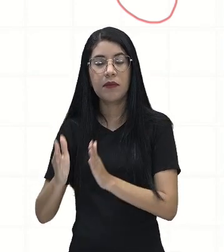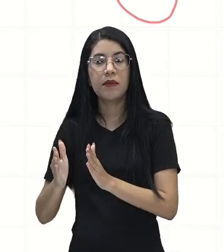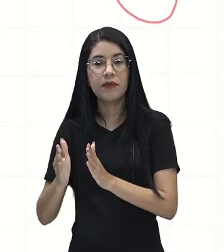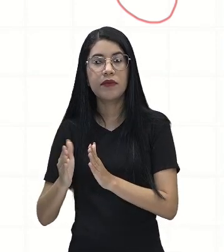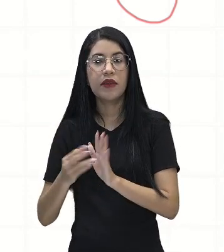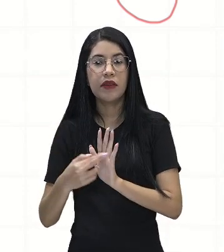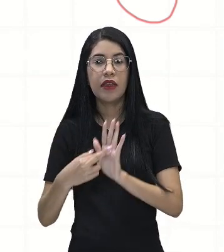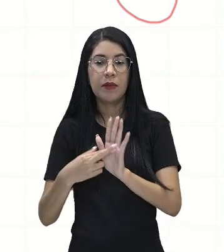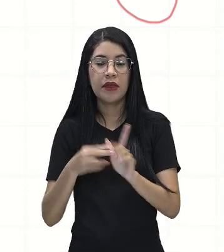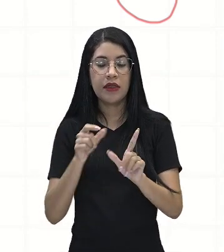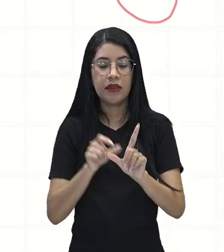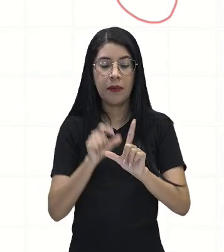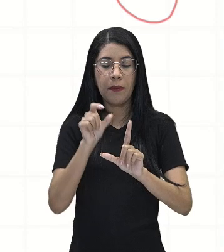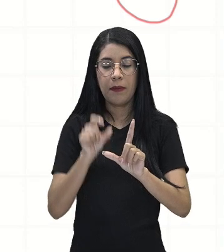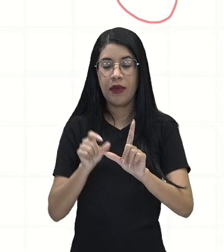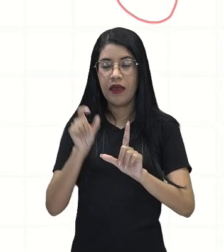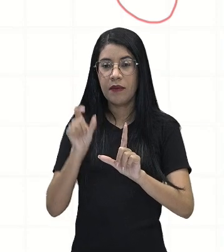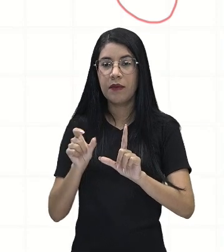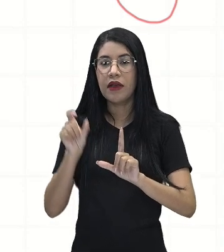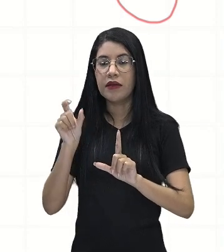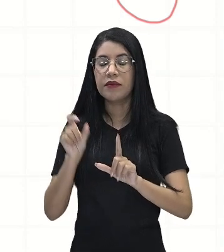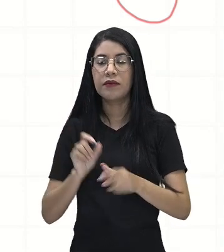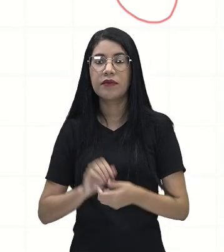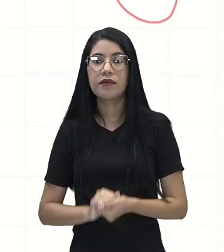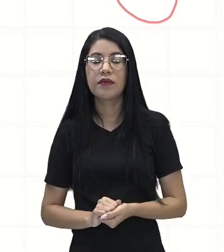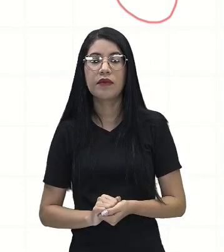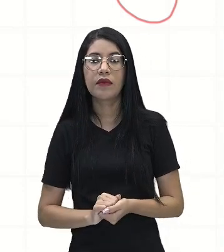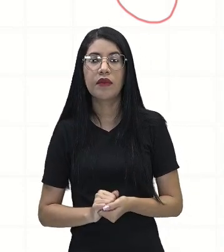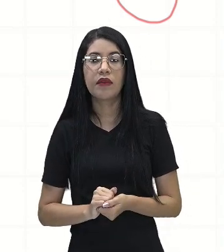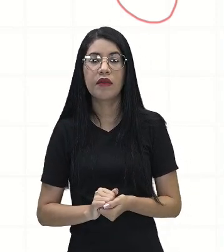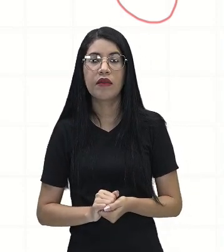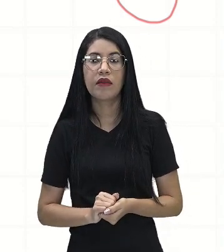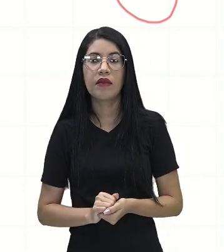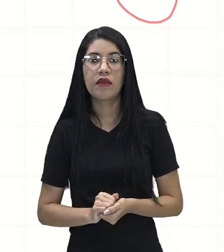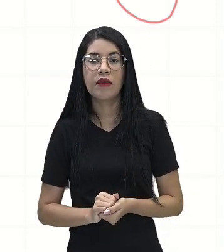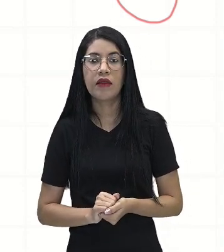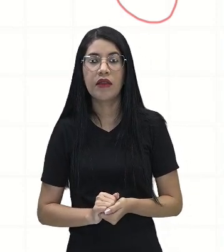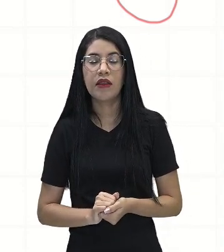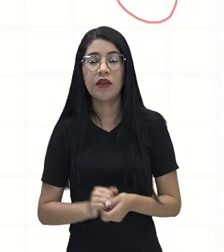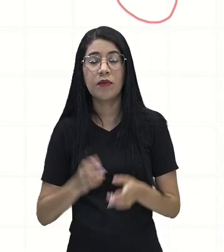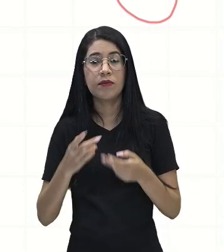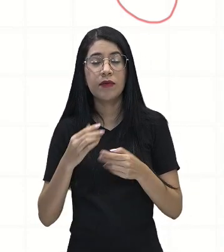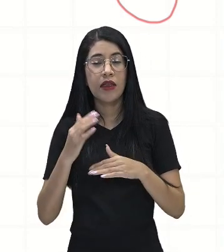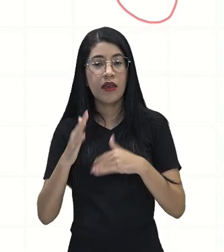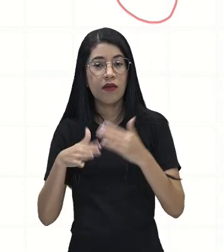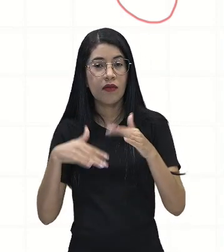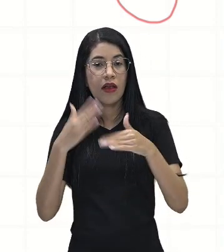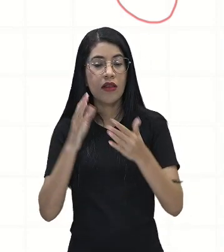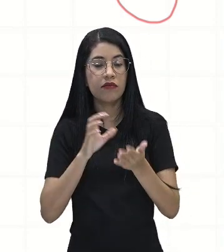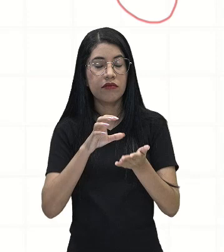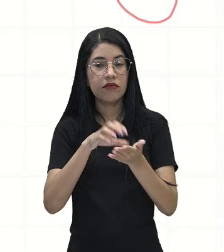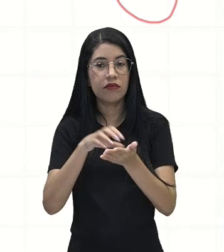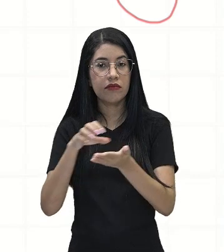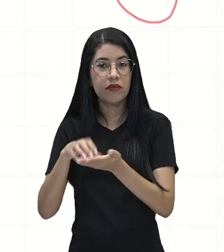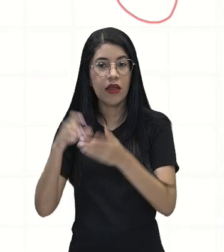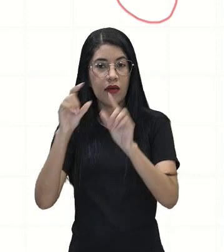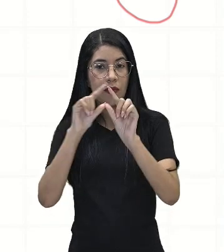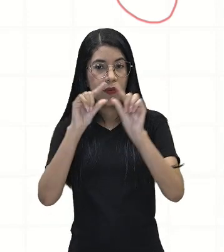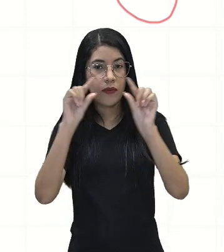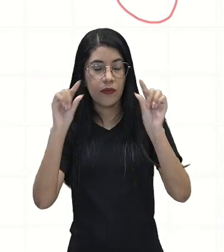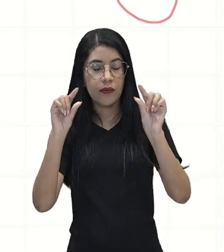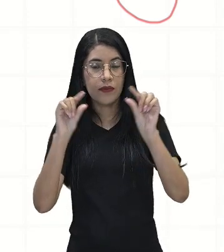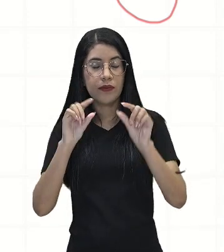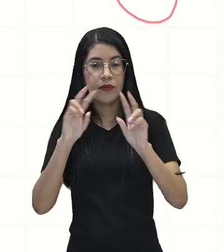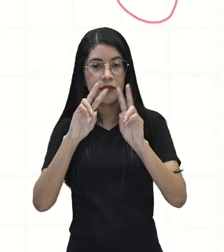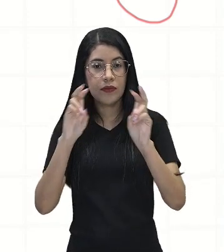nos gráficos, tá bom? E aí a gente destaca lá a evolução do número de estabelecimentos como título do gráfico